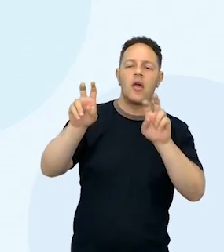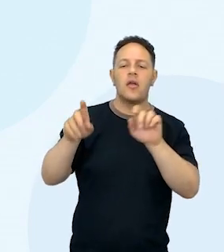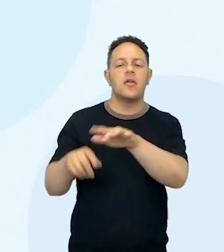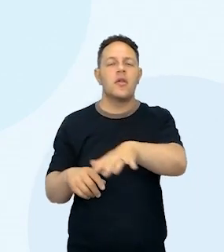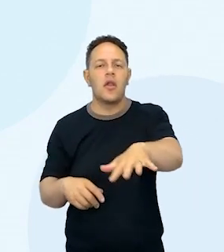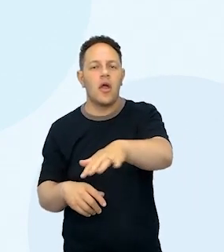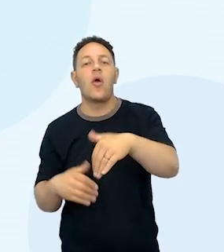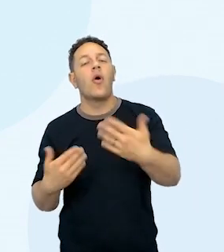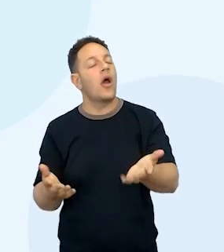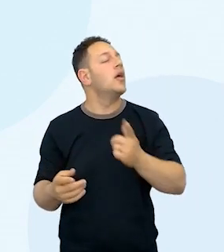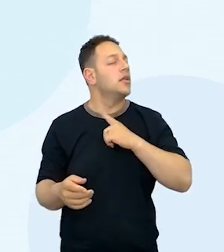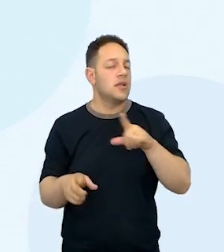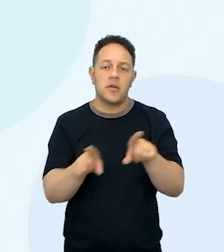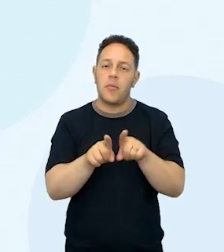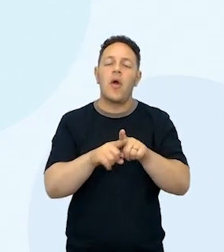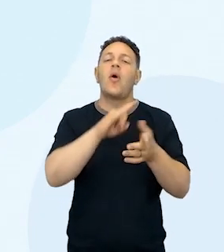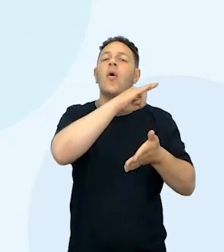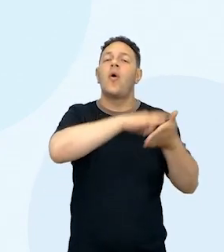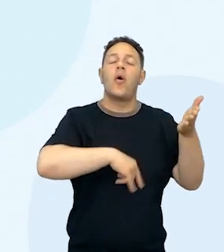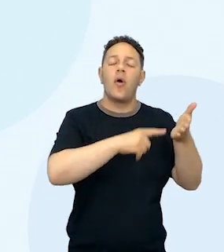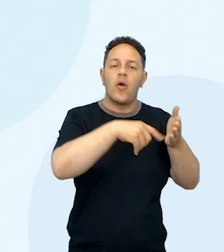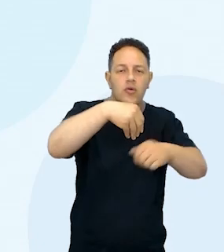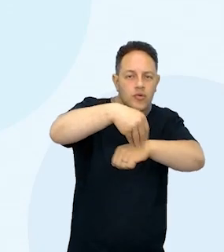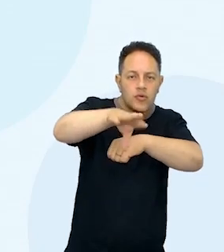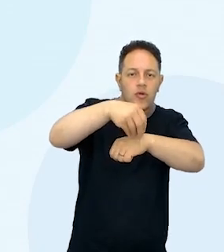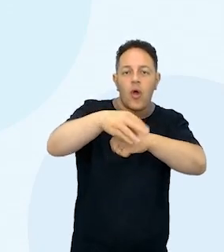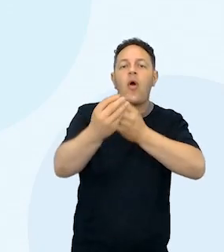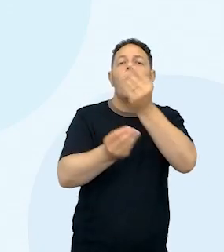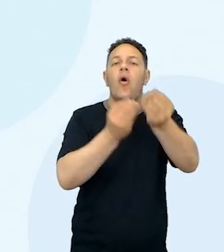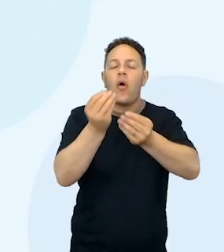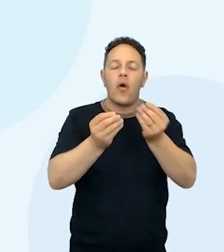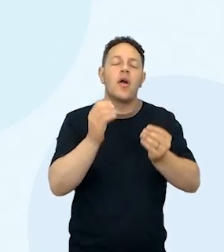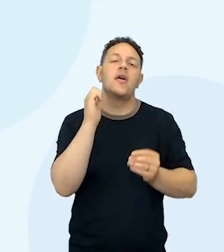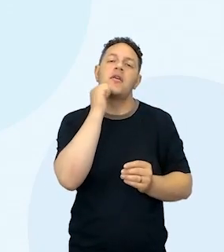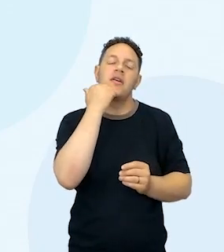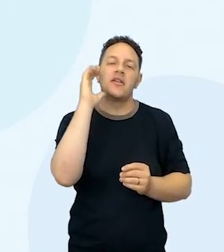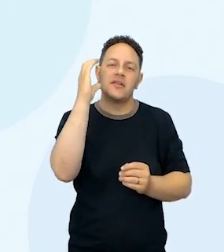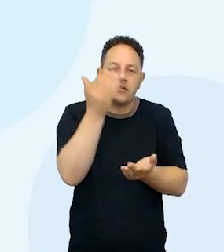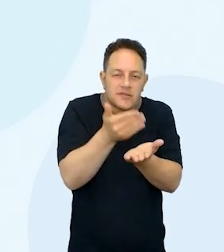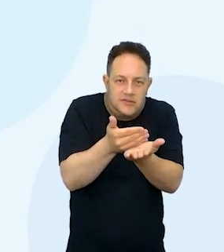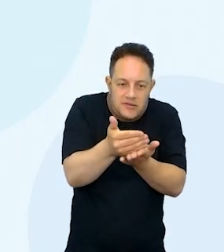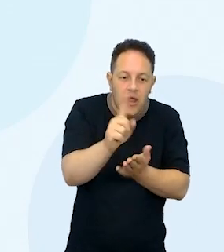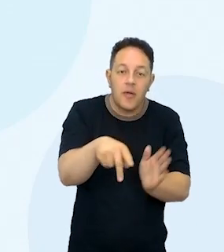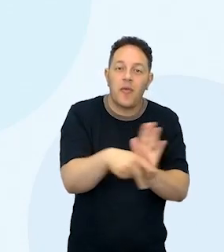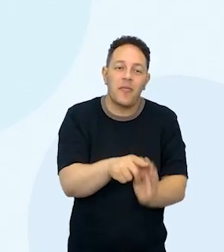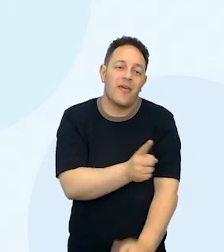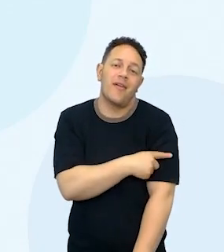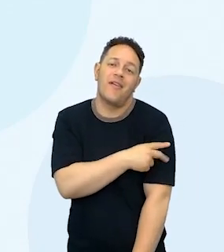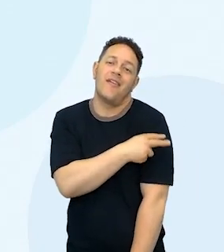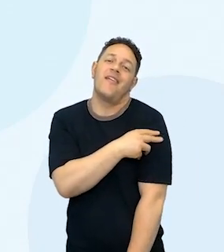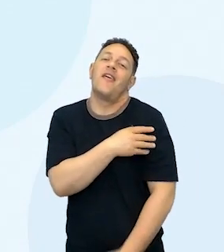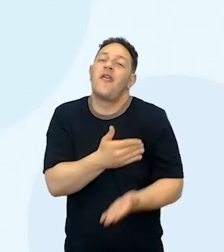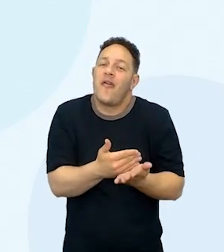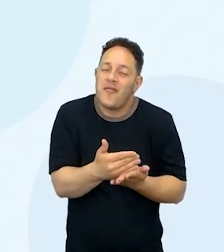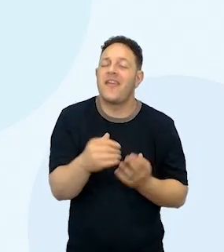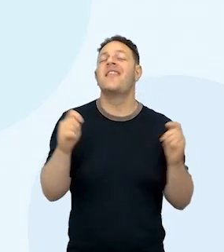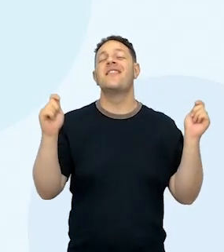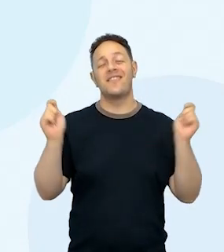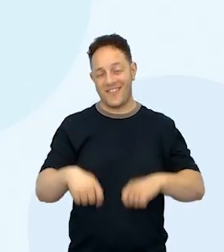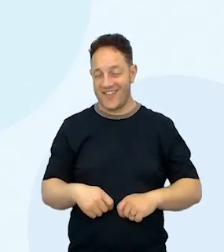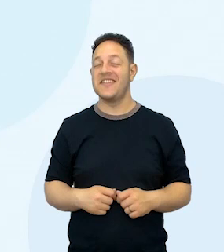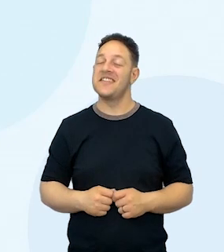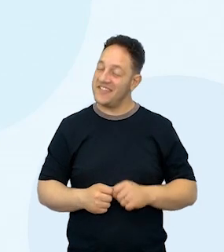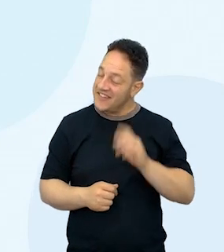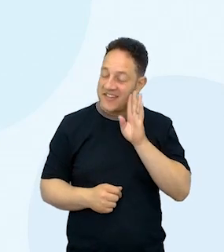e não só por área, viu? Tem inclusive documento orientador para a iniciação científica nos anos iniciais também. Exato. É ótimo esse super drive.